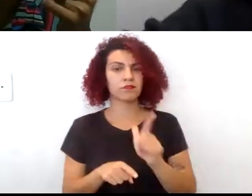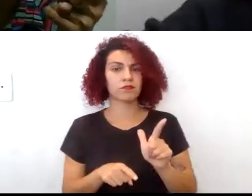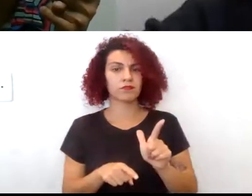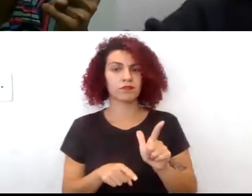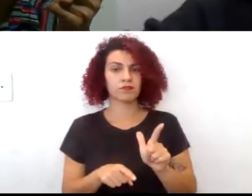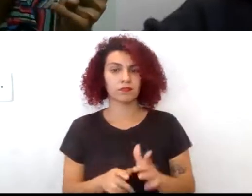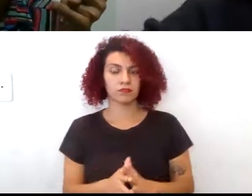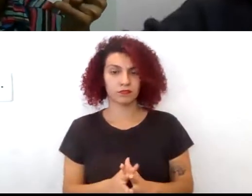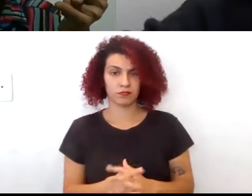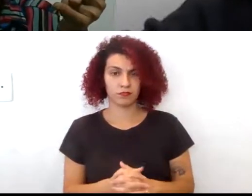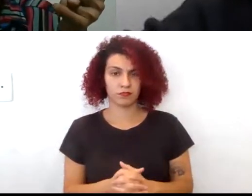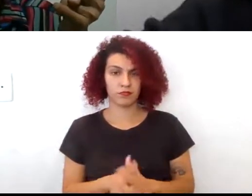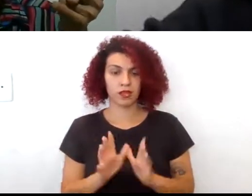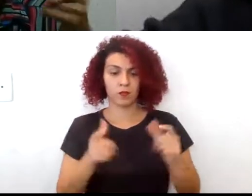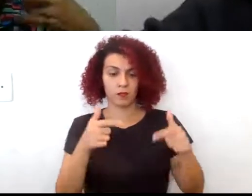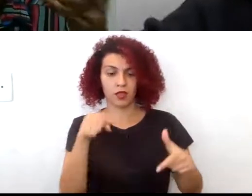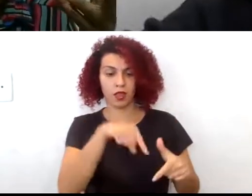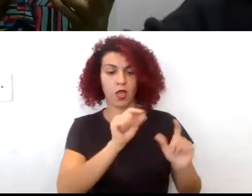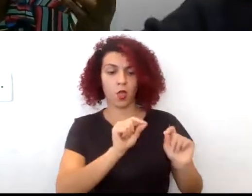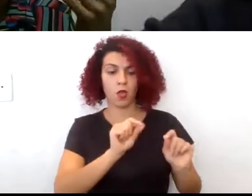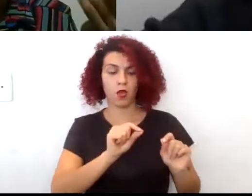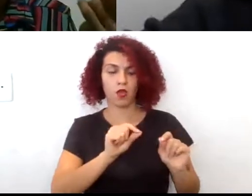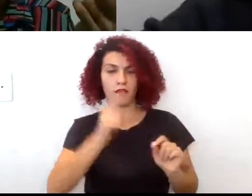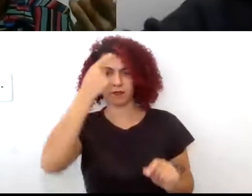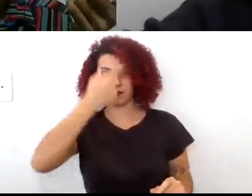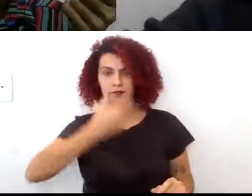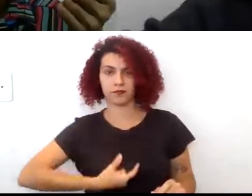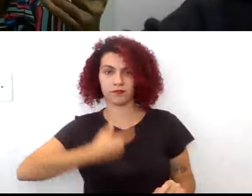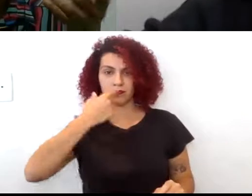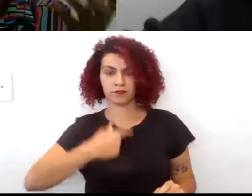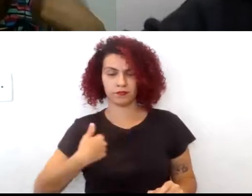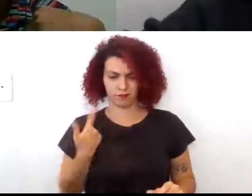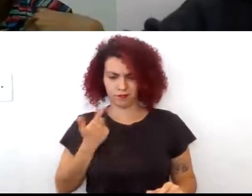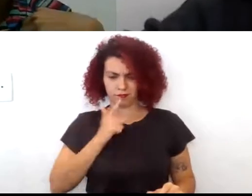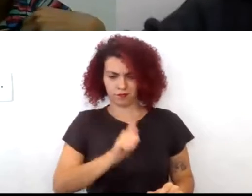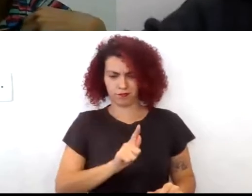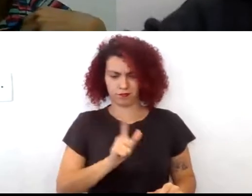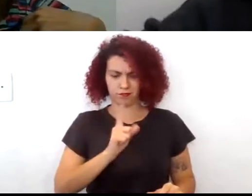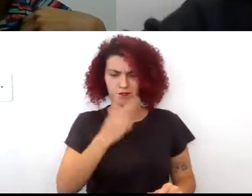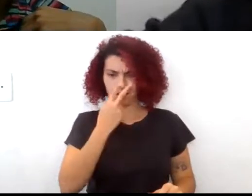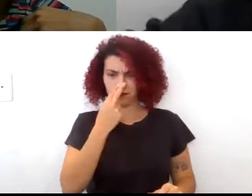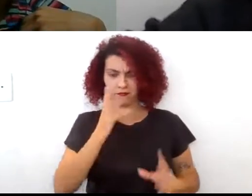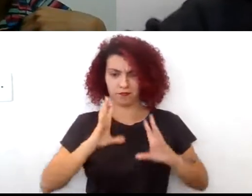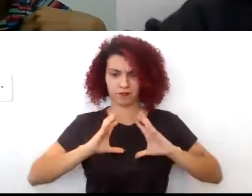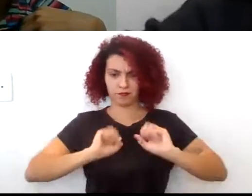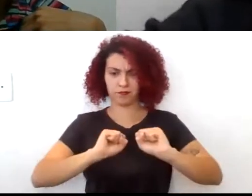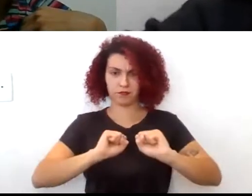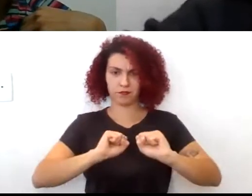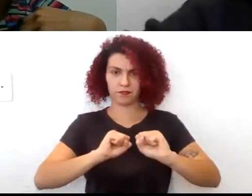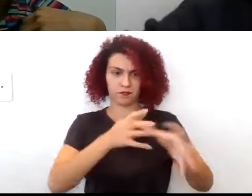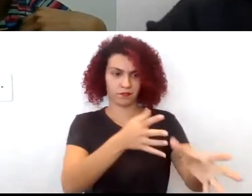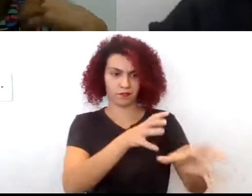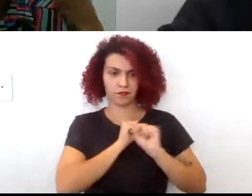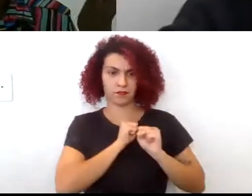nossos corpos das nossas histórias né assim a gente não conquista a gente captura Ah